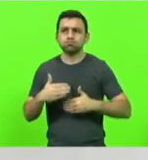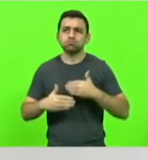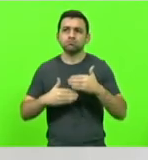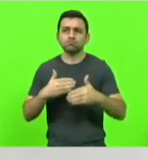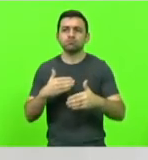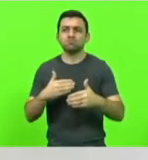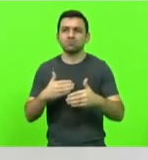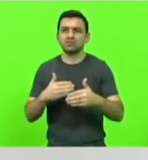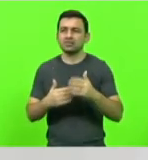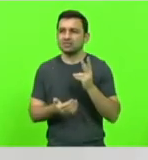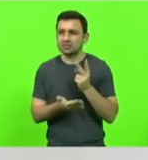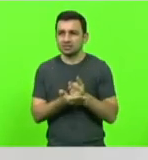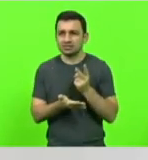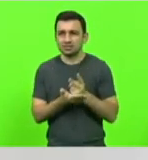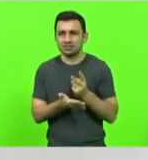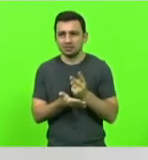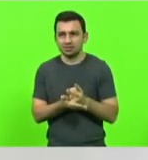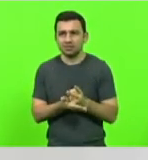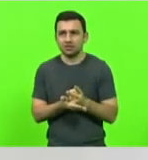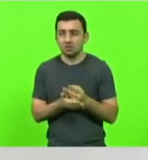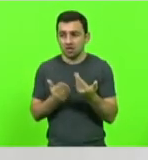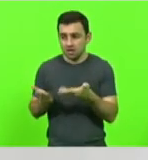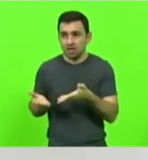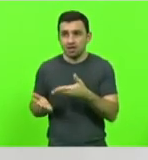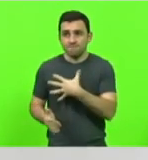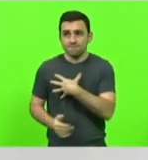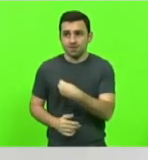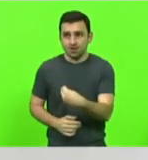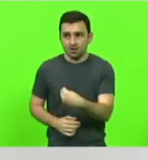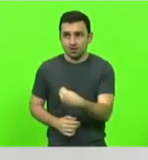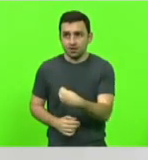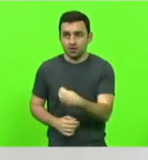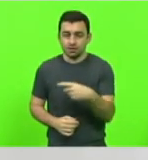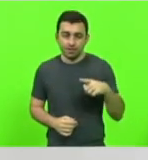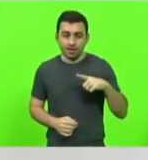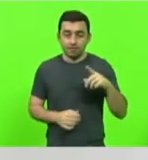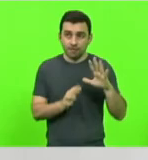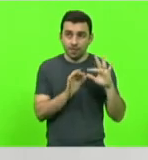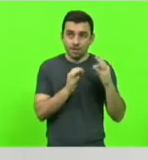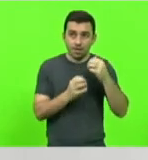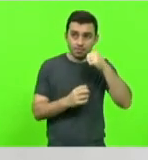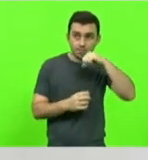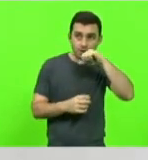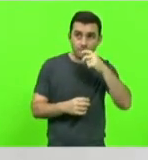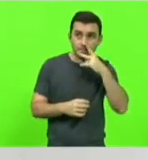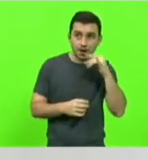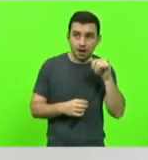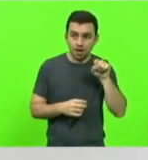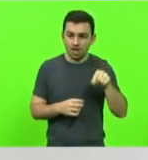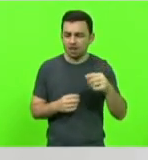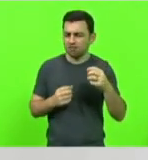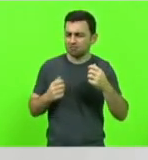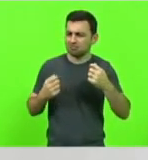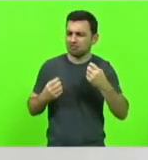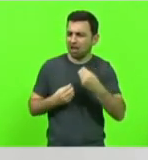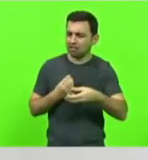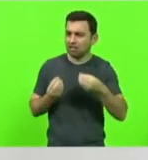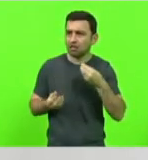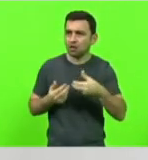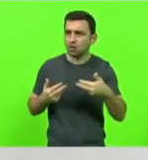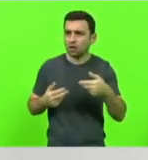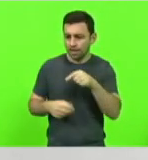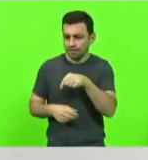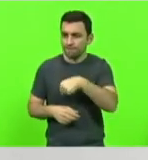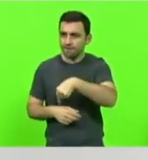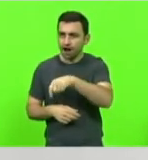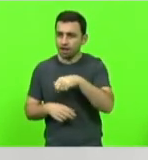cada vez que um filho, né, que tem o pai e a mãe, que tem condições de dar boa condição de vida para ele, vai ao morro e compra